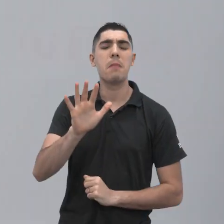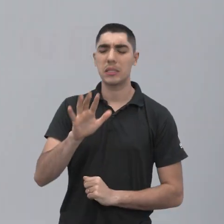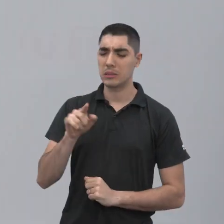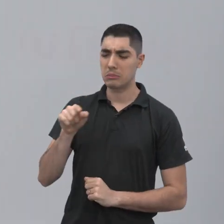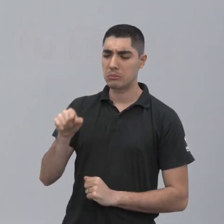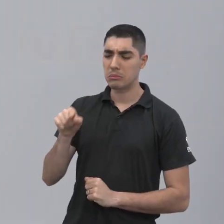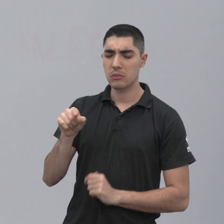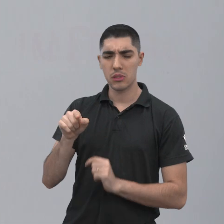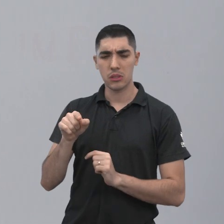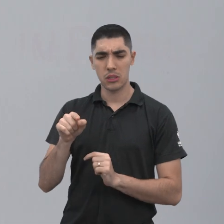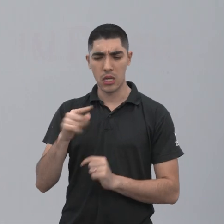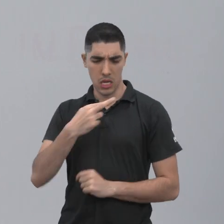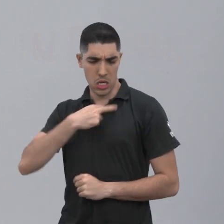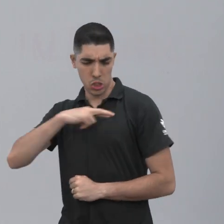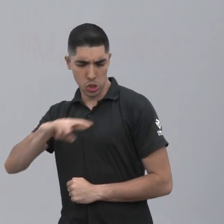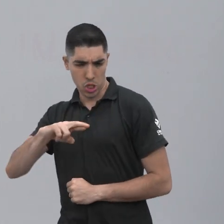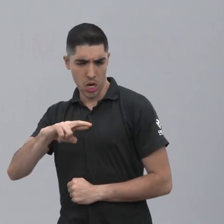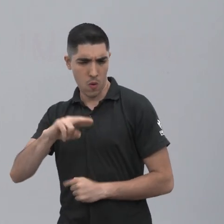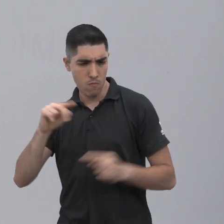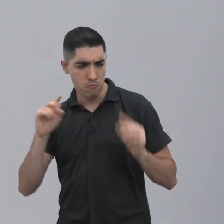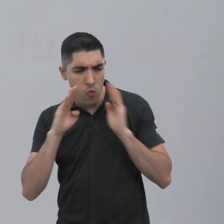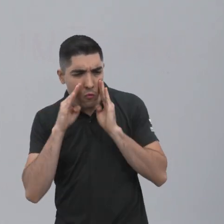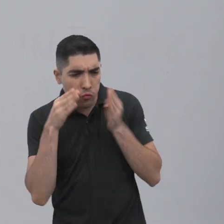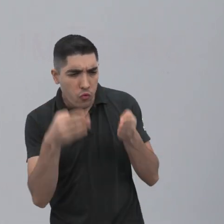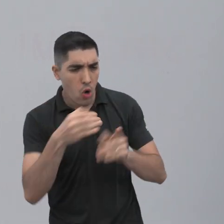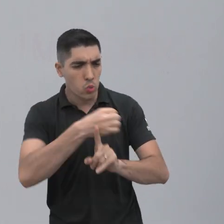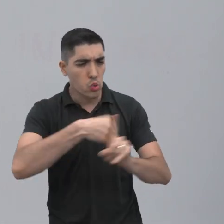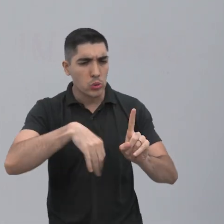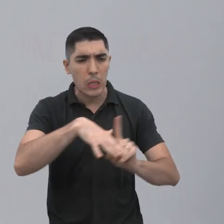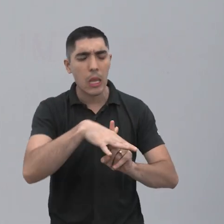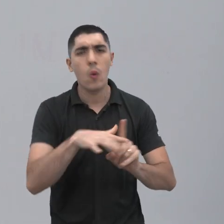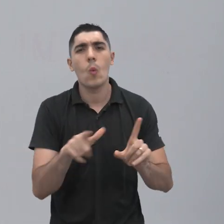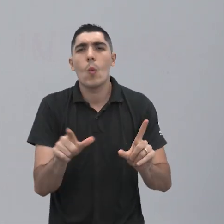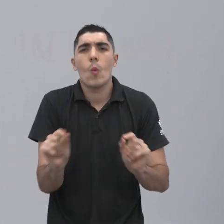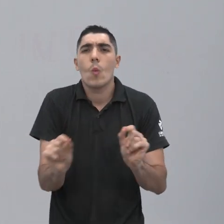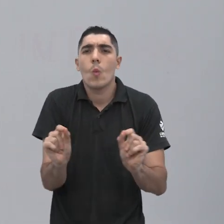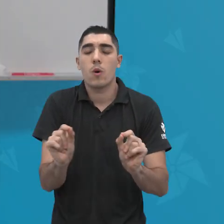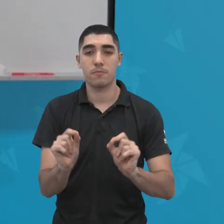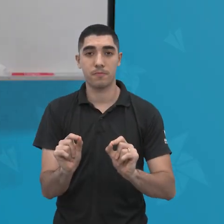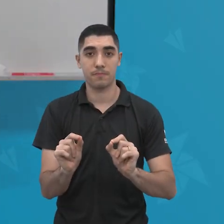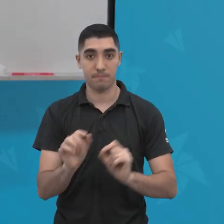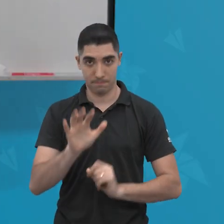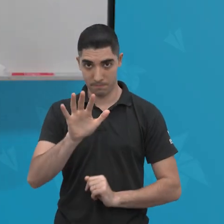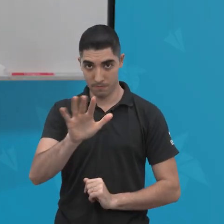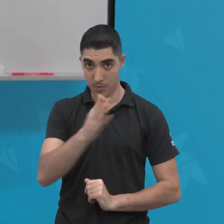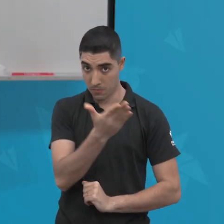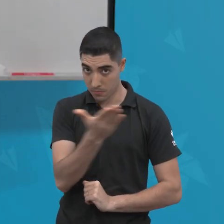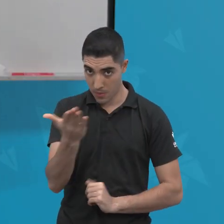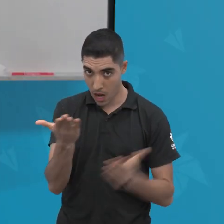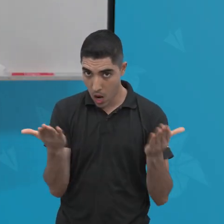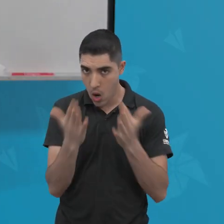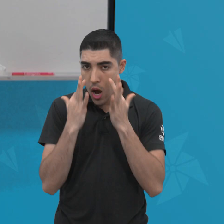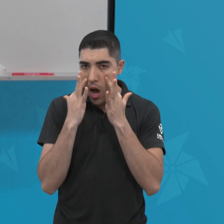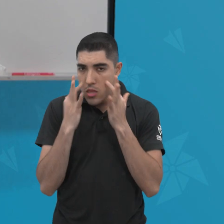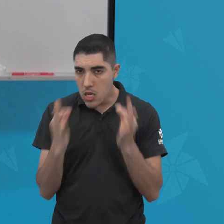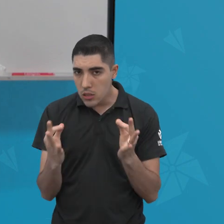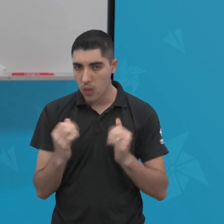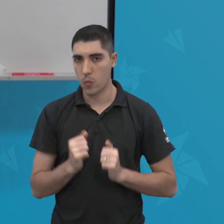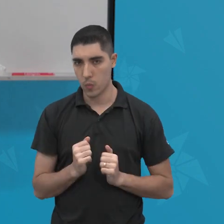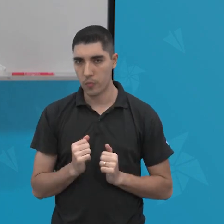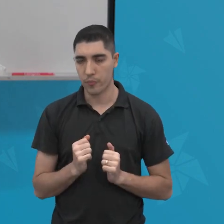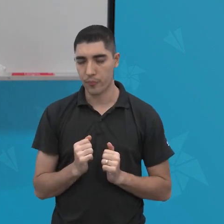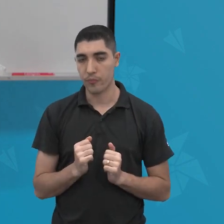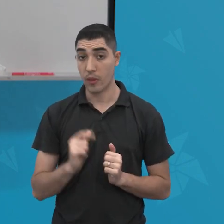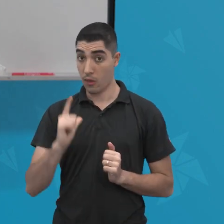esse enfoque sociológico das religiões. Eu acho que vocês precisam prestar atenção em